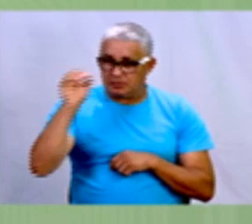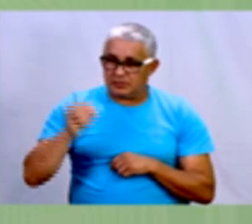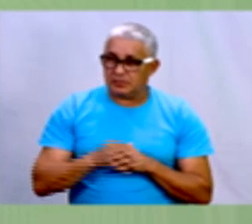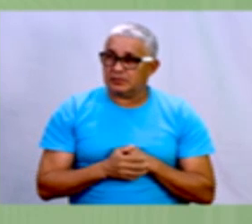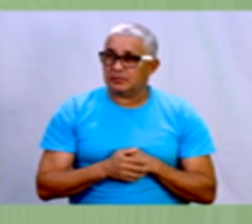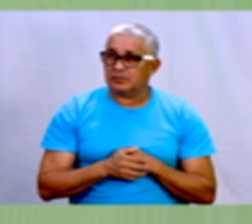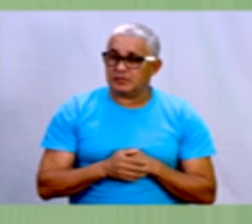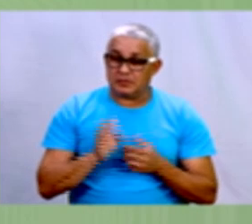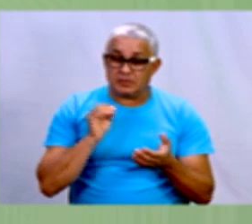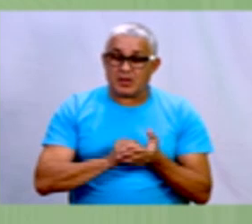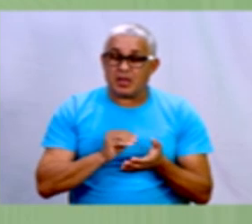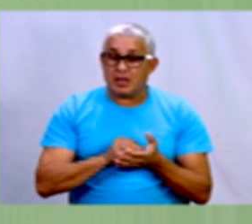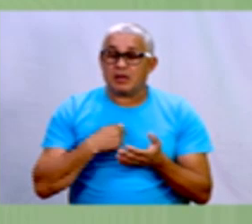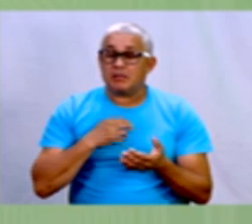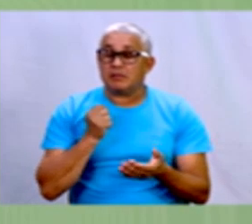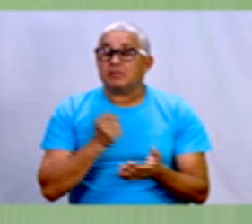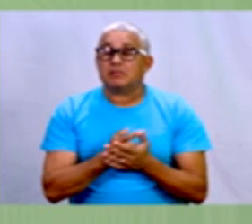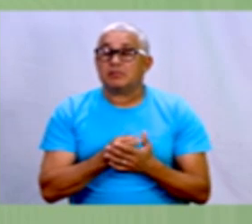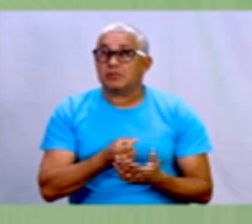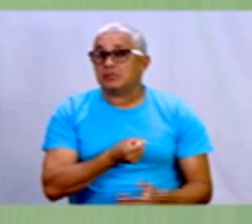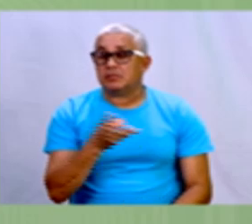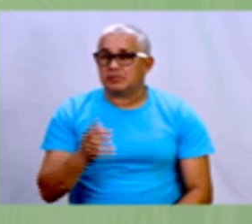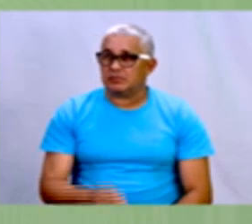que falta eu pagar?